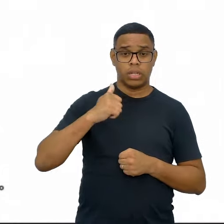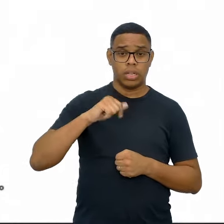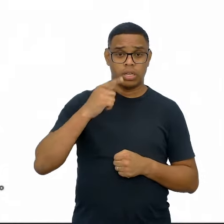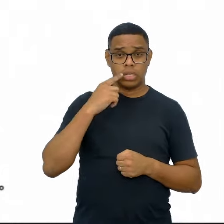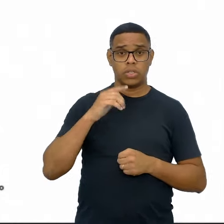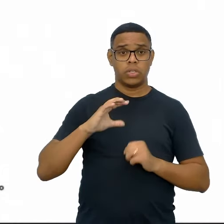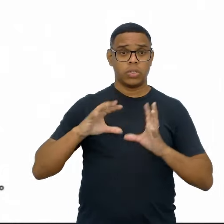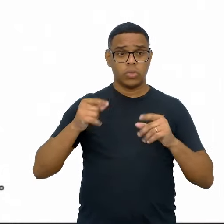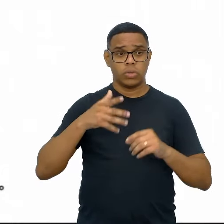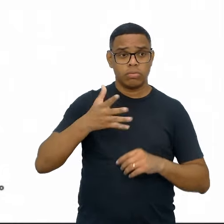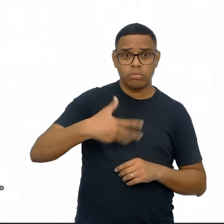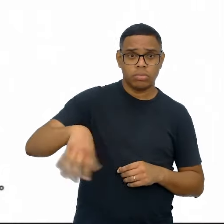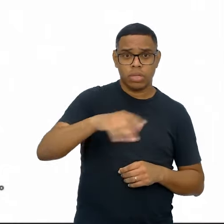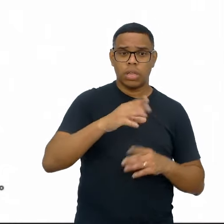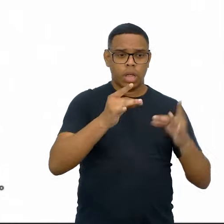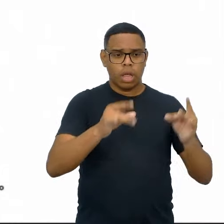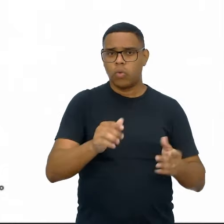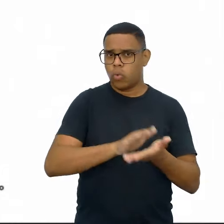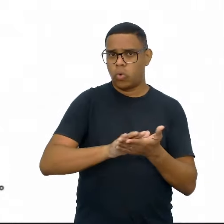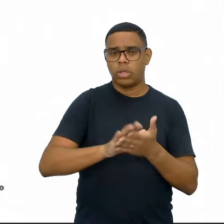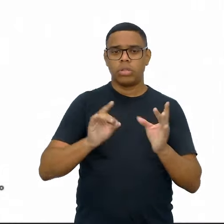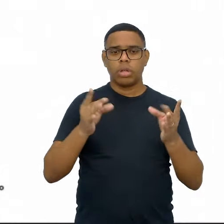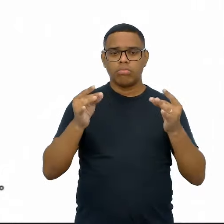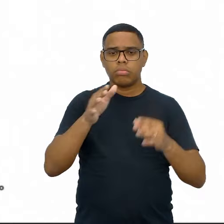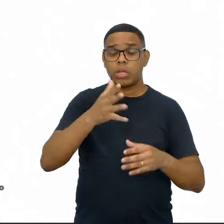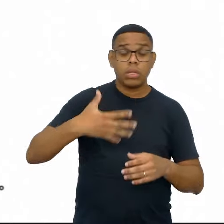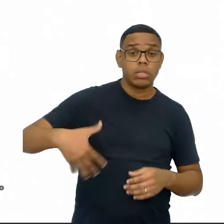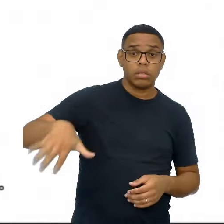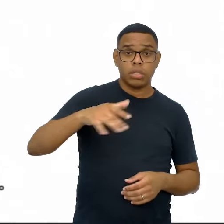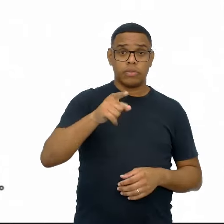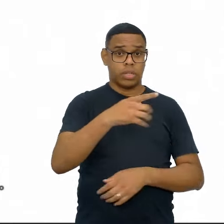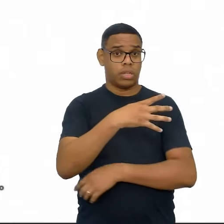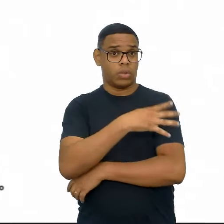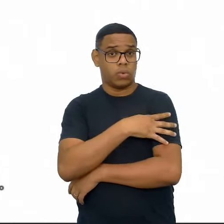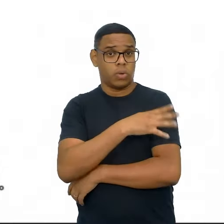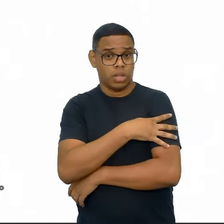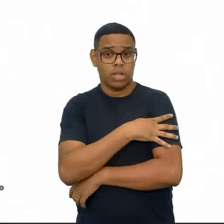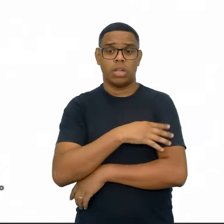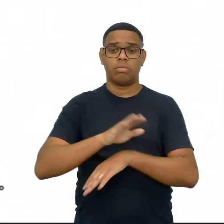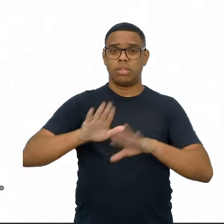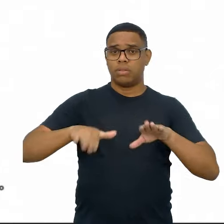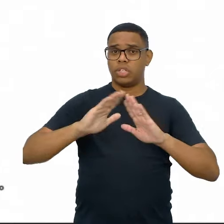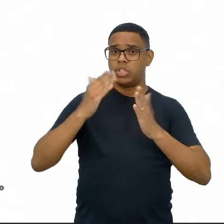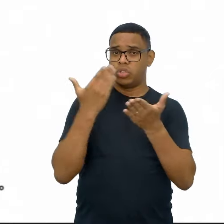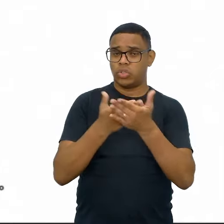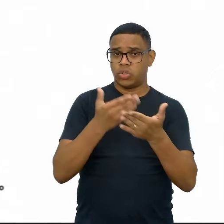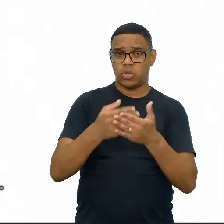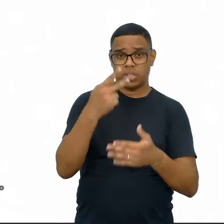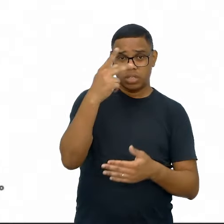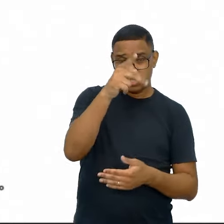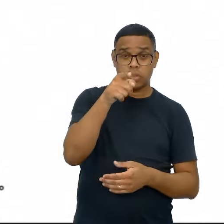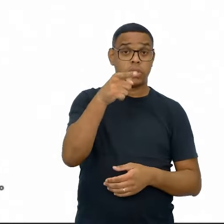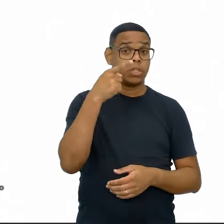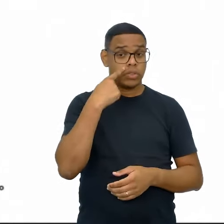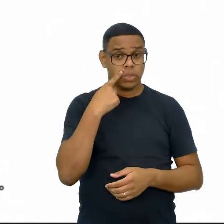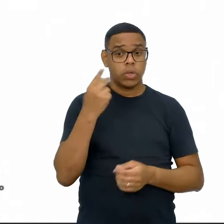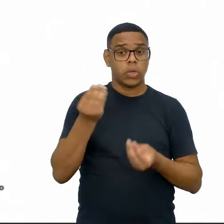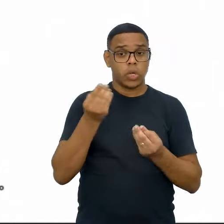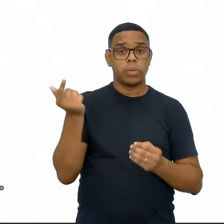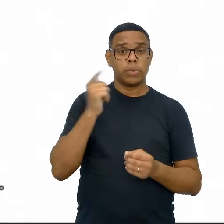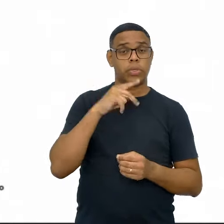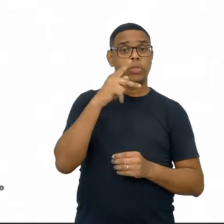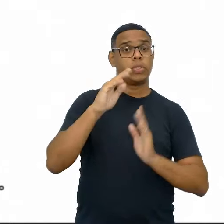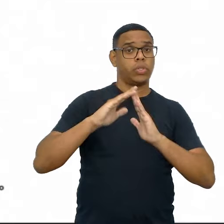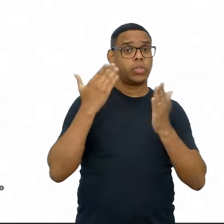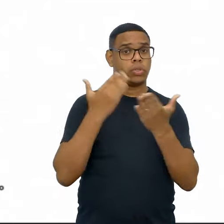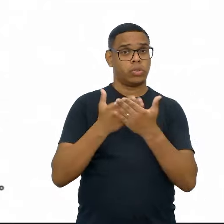né, mas você que trabalha com quarto ano, né, de uma determinada escola, você vai olhar para os resultados aí